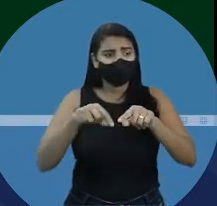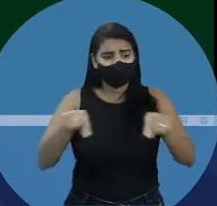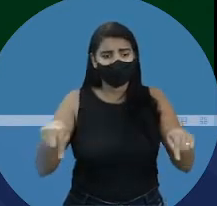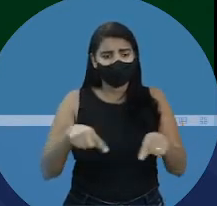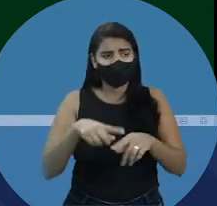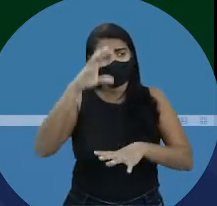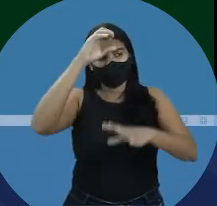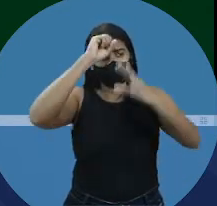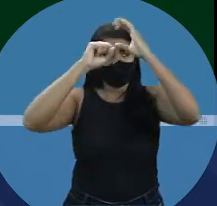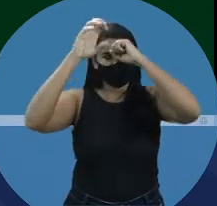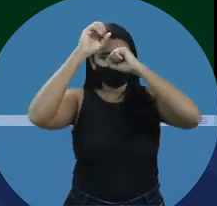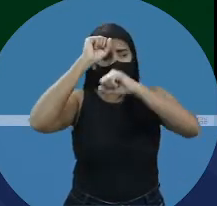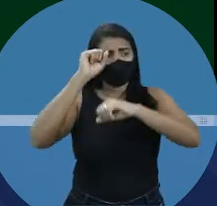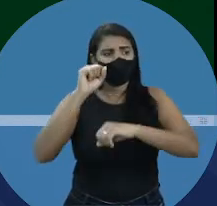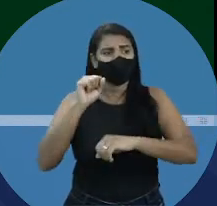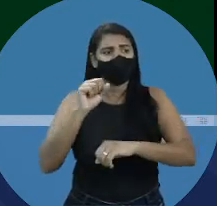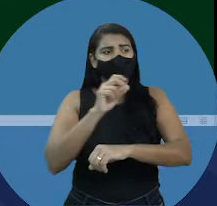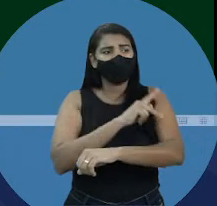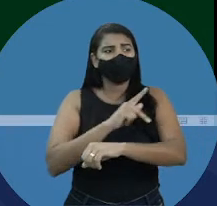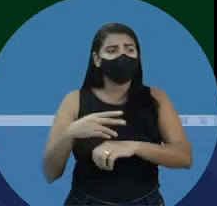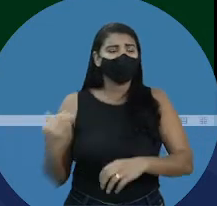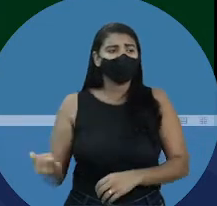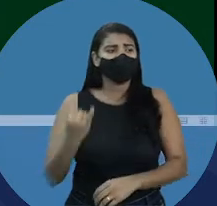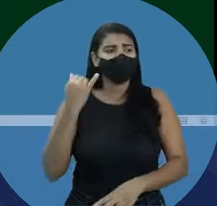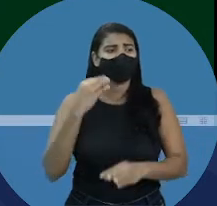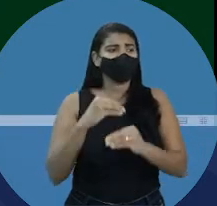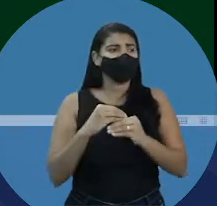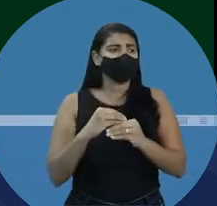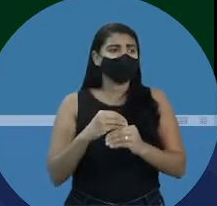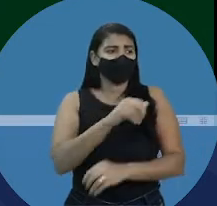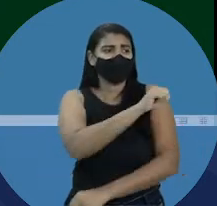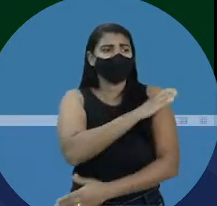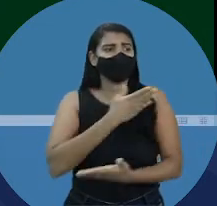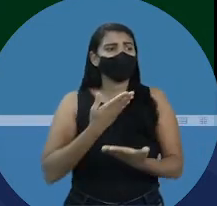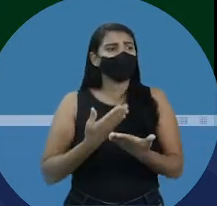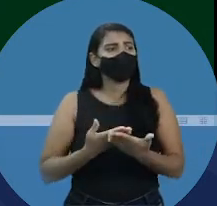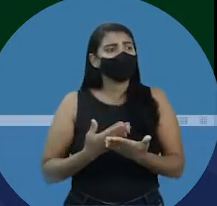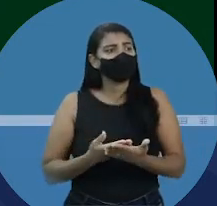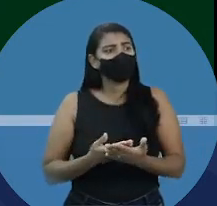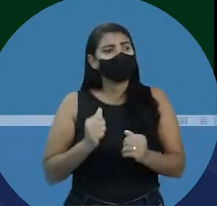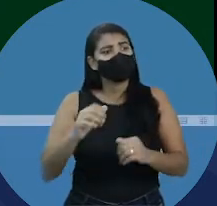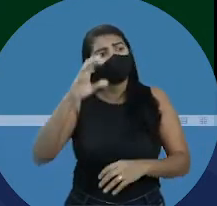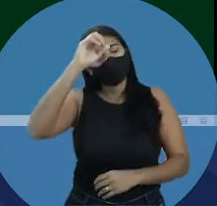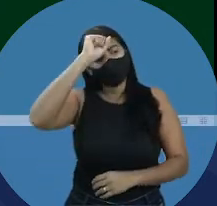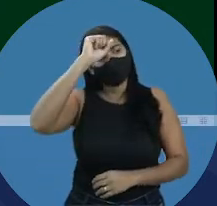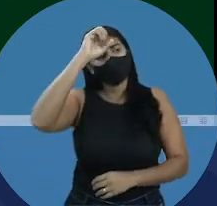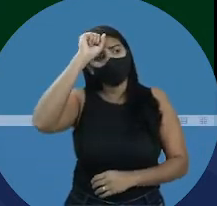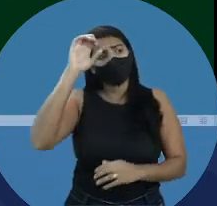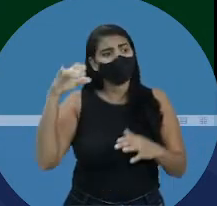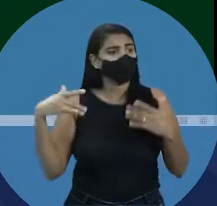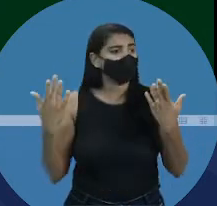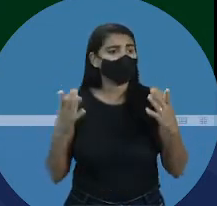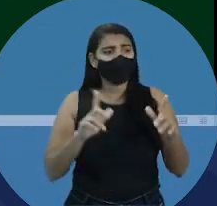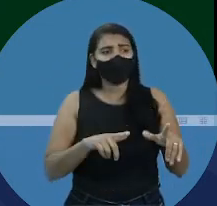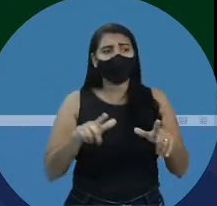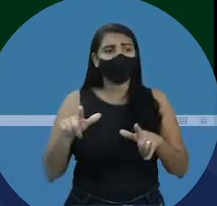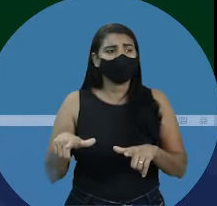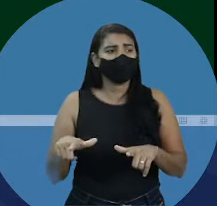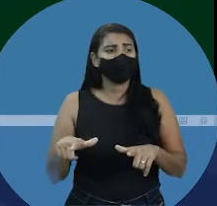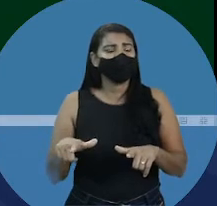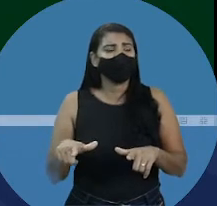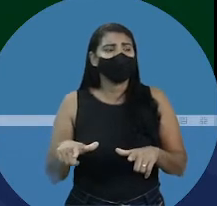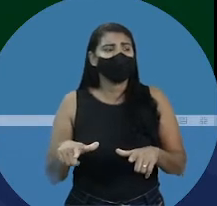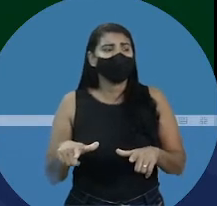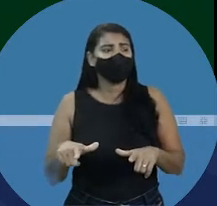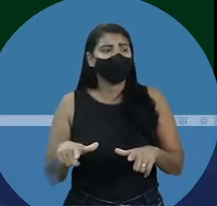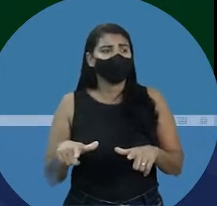aprendizagem, que são fundamentais, que o aluno ele pode aprender em qualquer espaço, e que esses espaços não